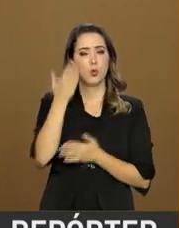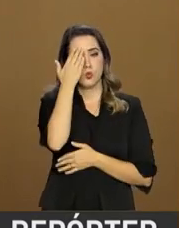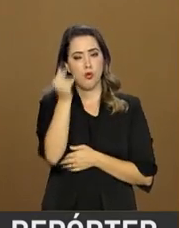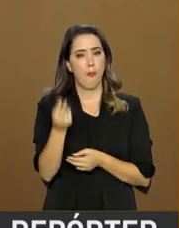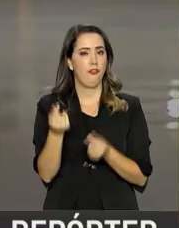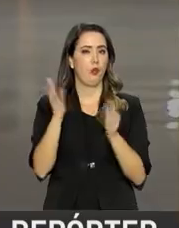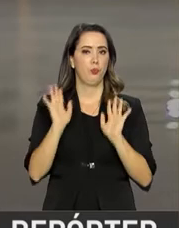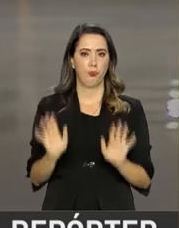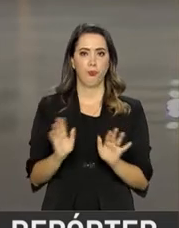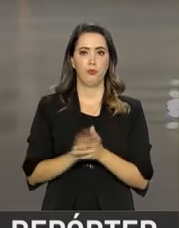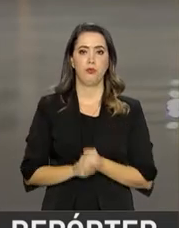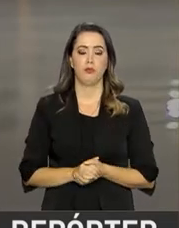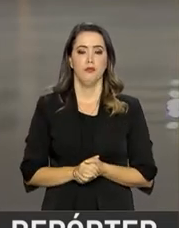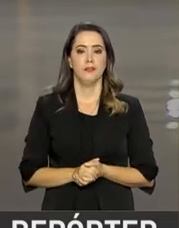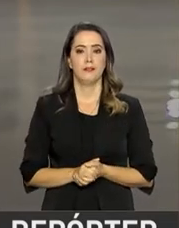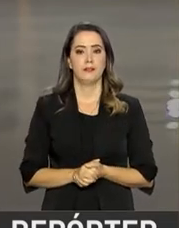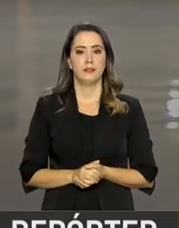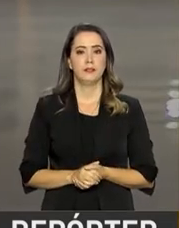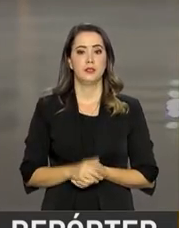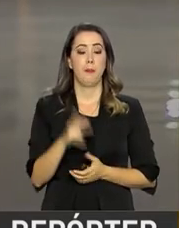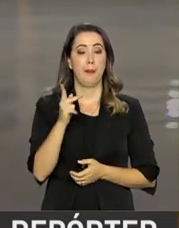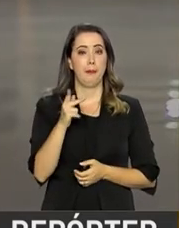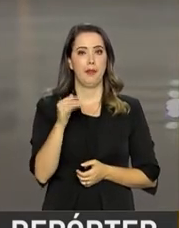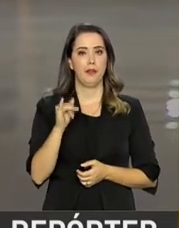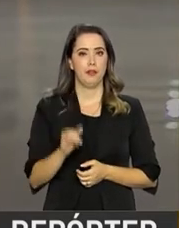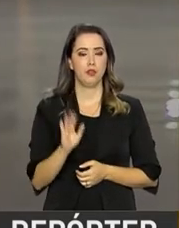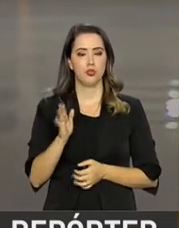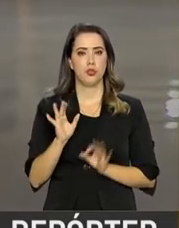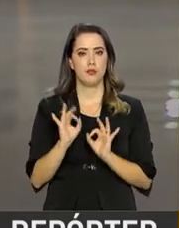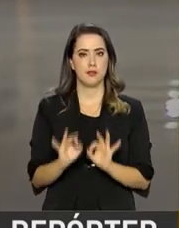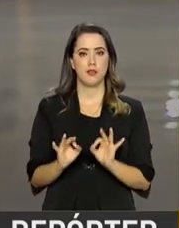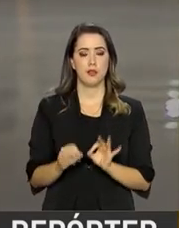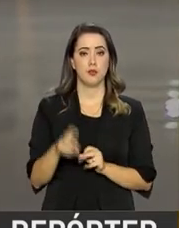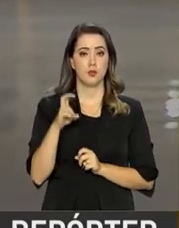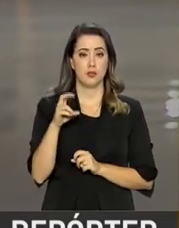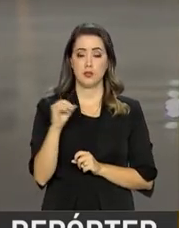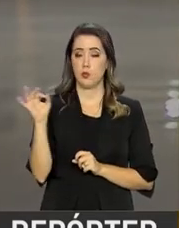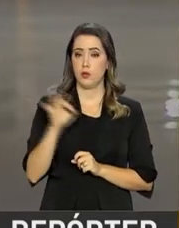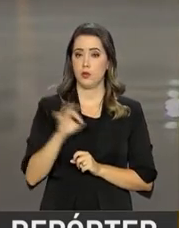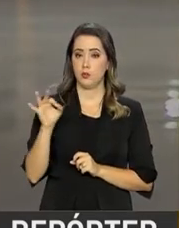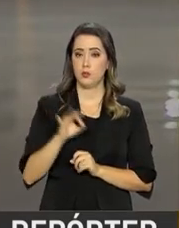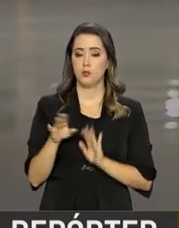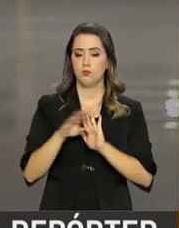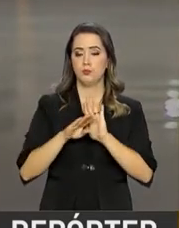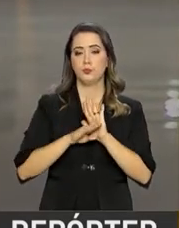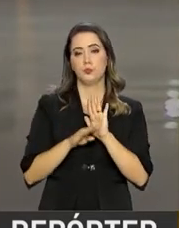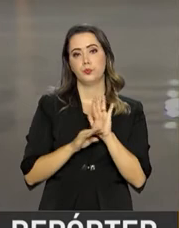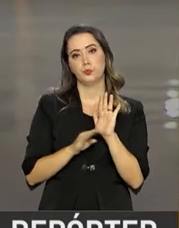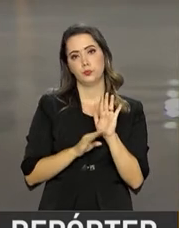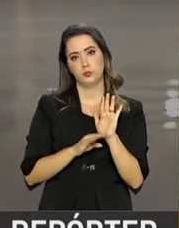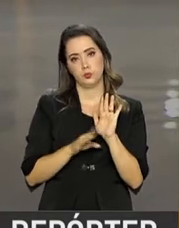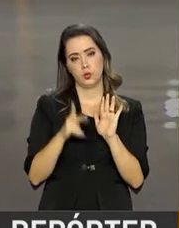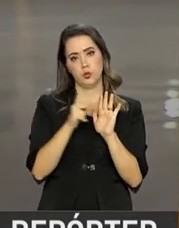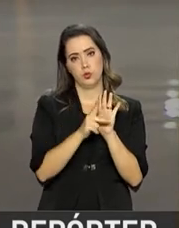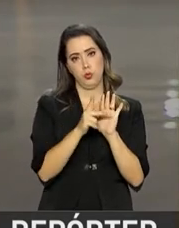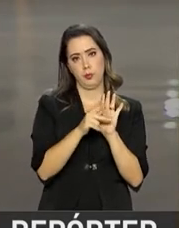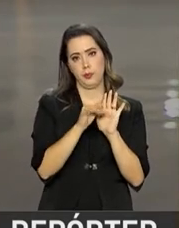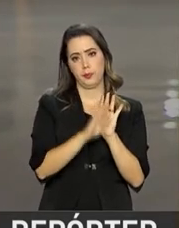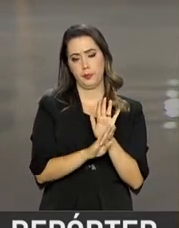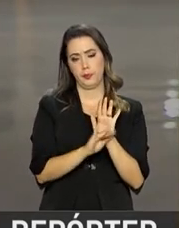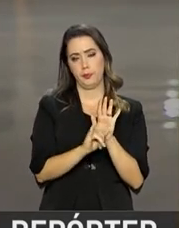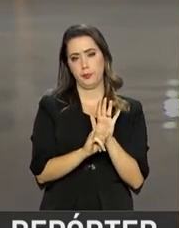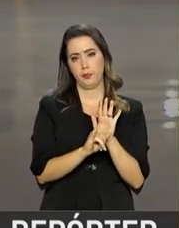investimento segundo o conselho do tpi já foi executado 50% do cronograma do programa de parcerias de